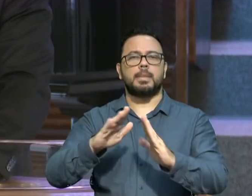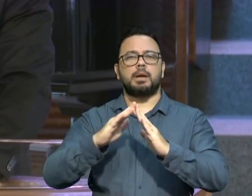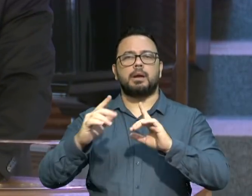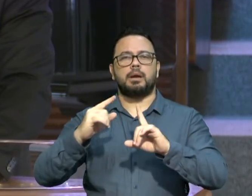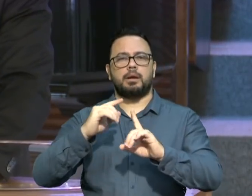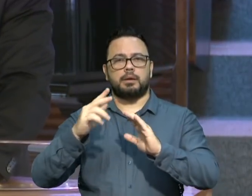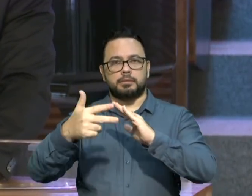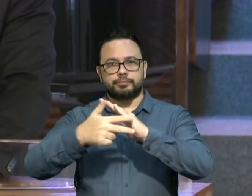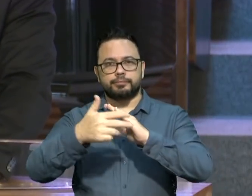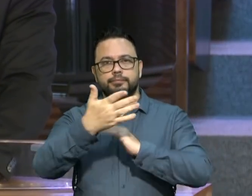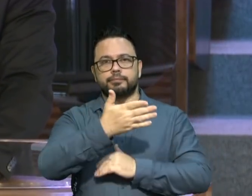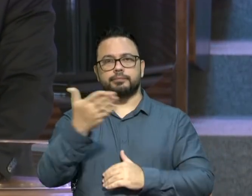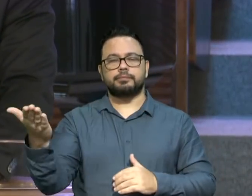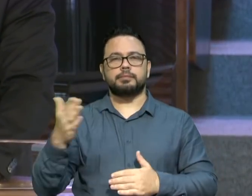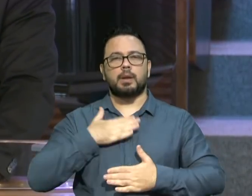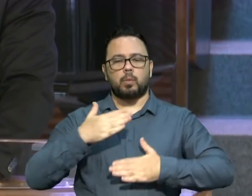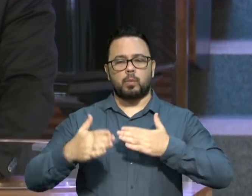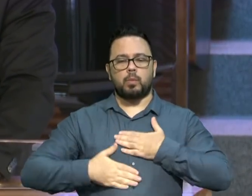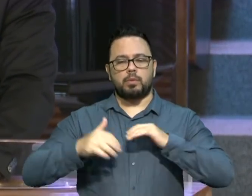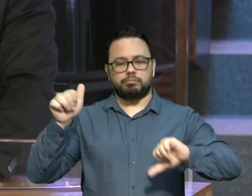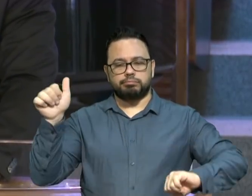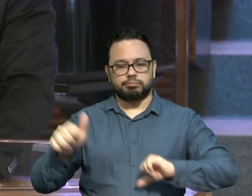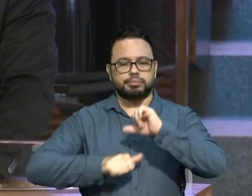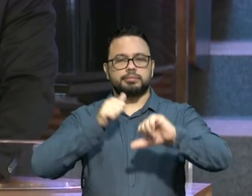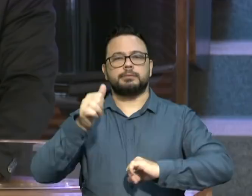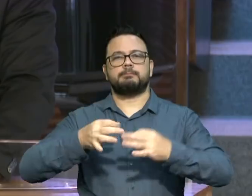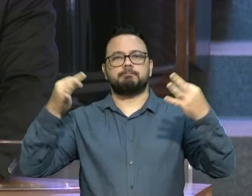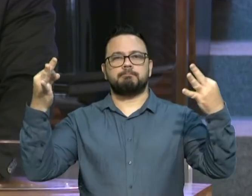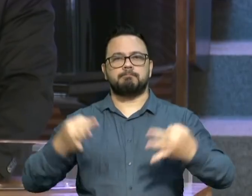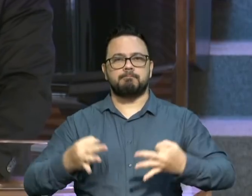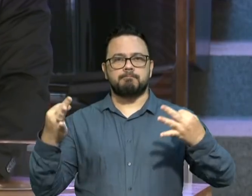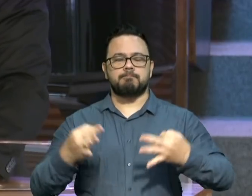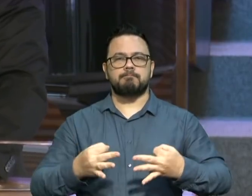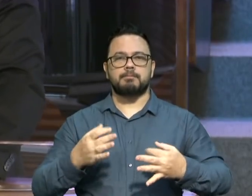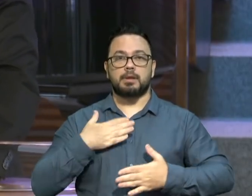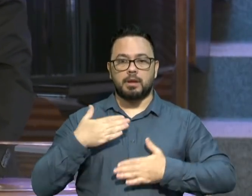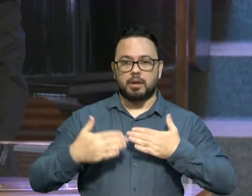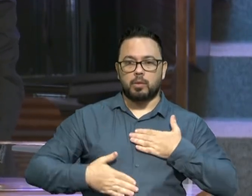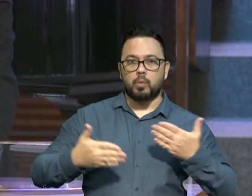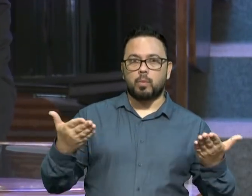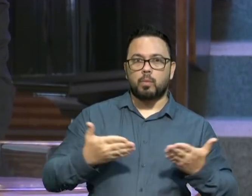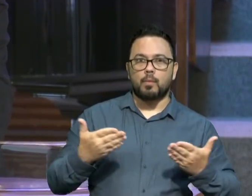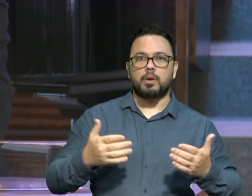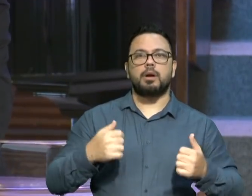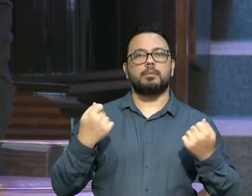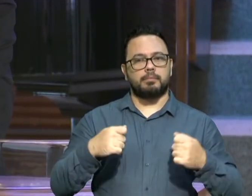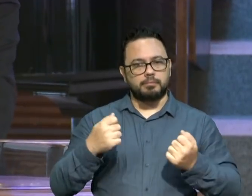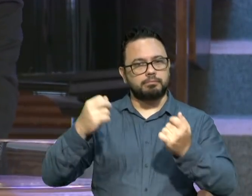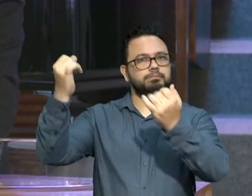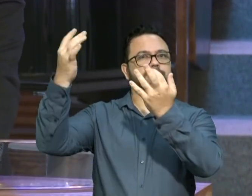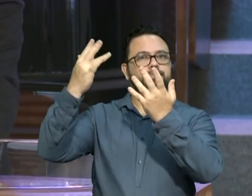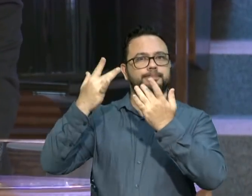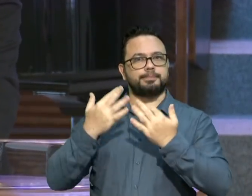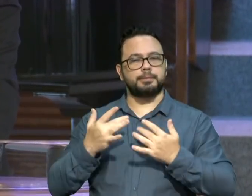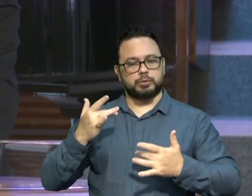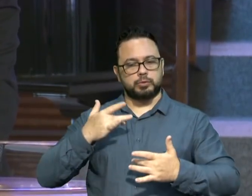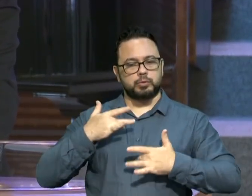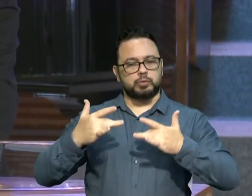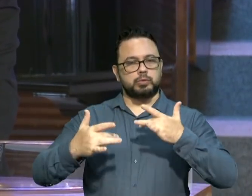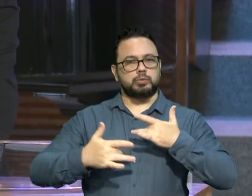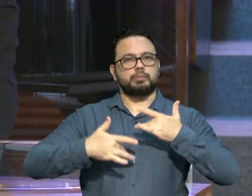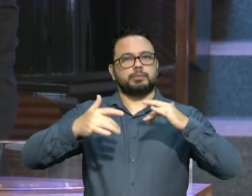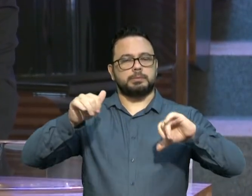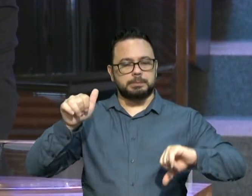será um corpo glorificado nosso corpo mortal precisa receber essa última bênção o toque da glorificação